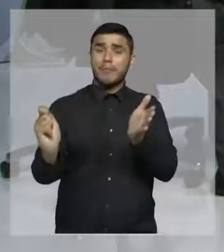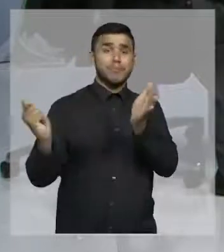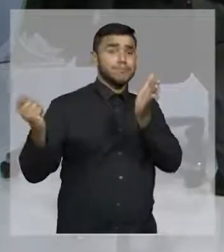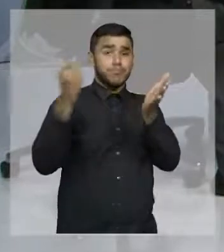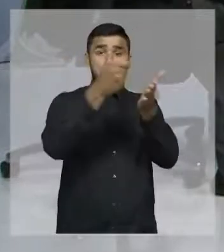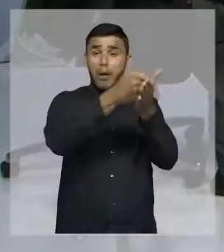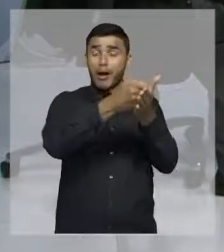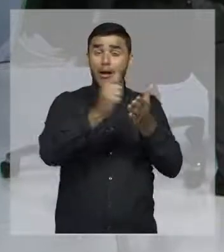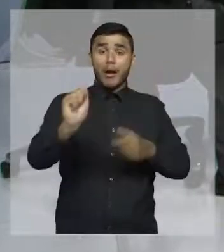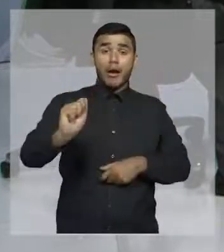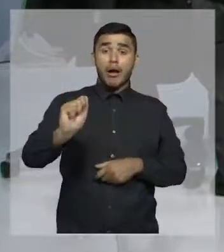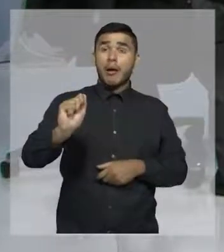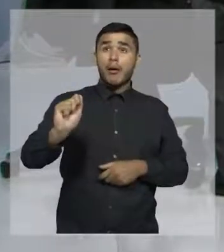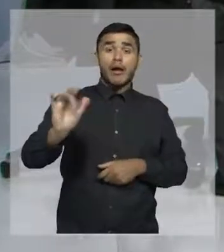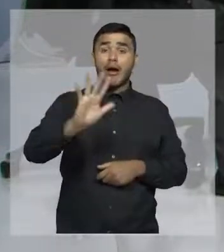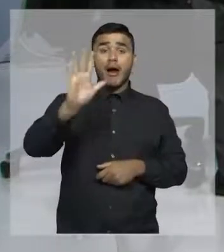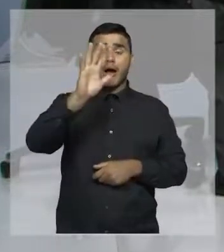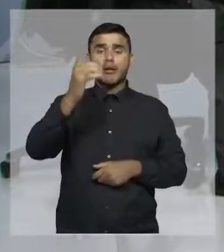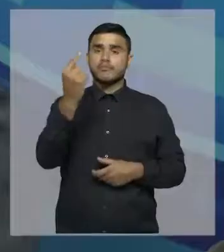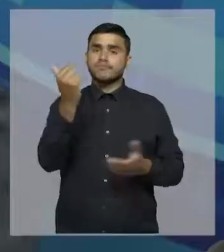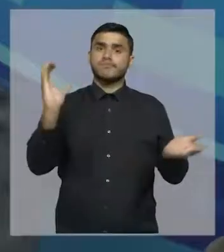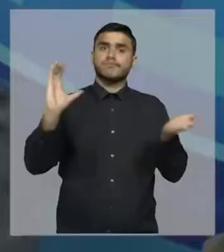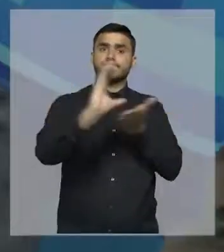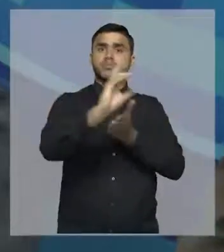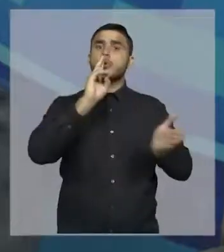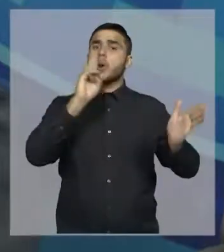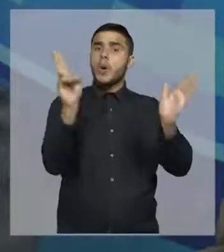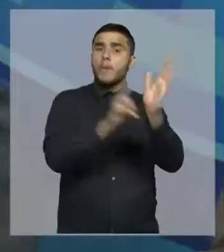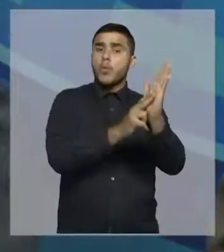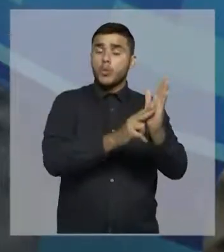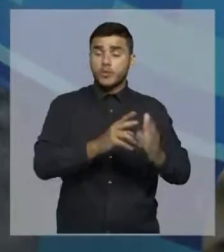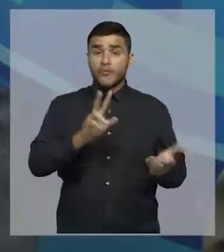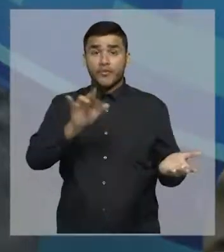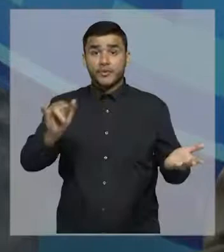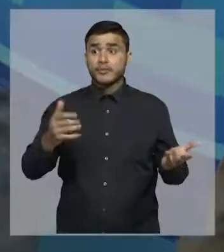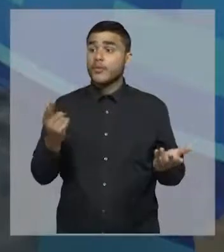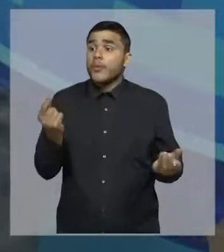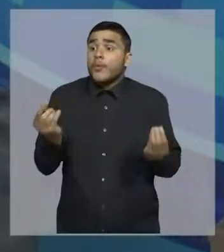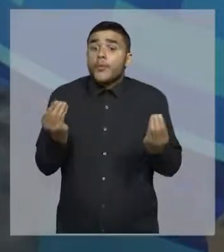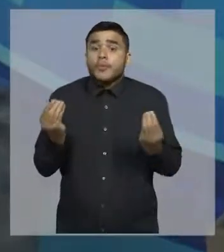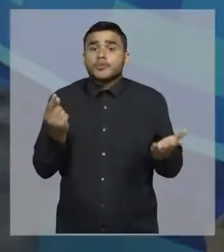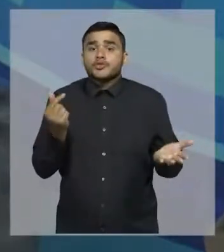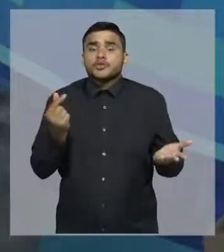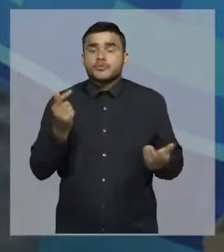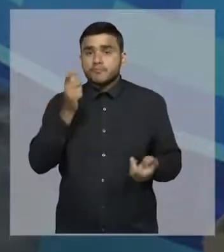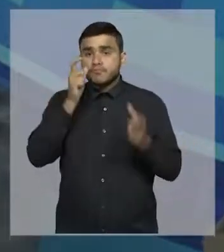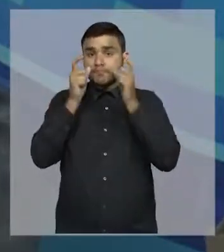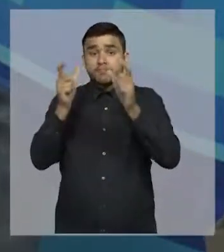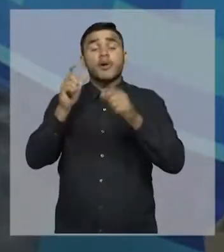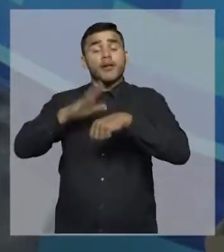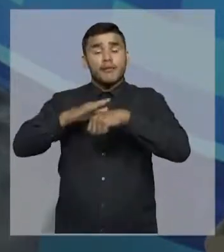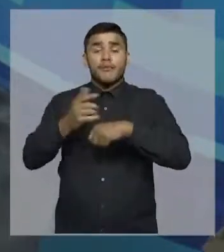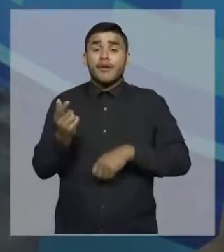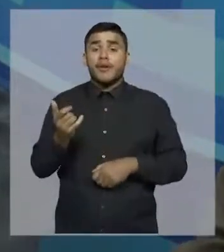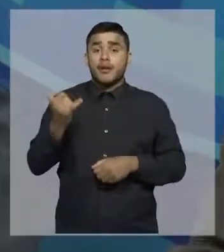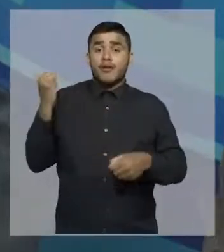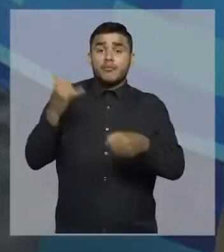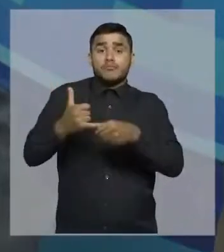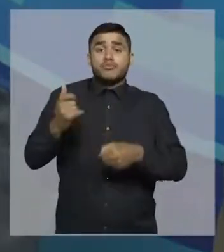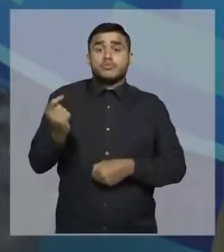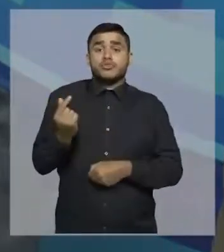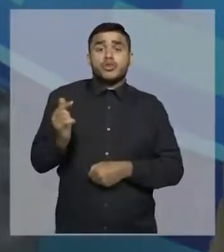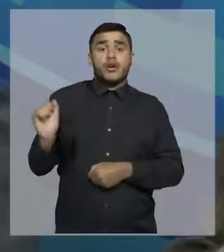ou bilionárias. E aí a Petrobras vai buscar dinheiro aonde? Na bomba do bolso do